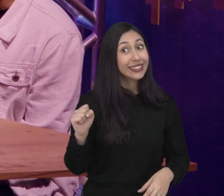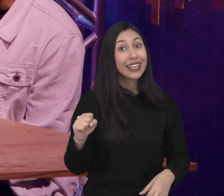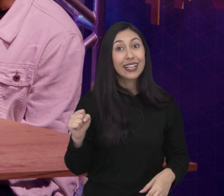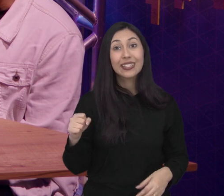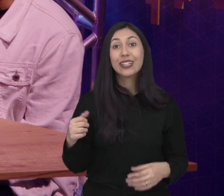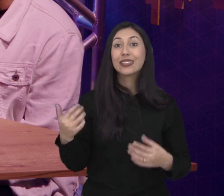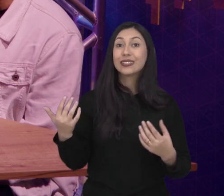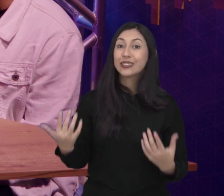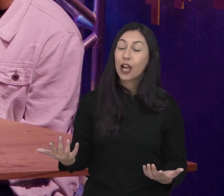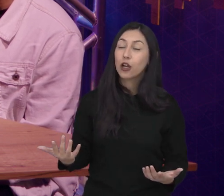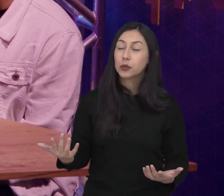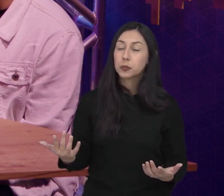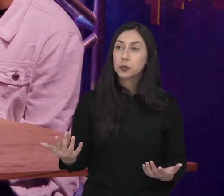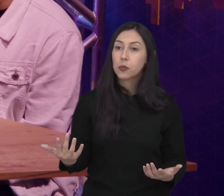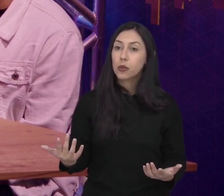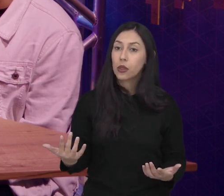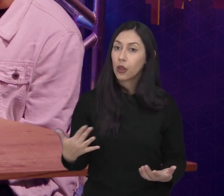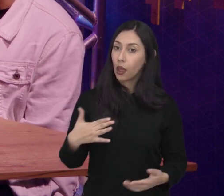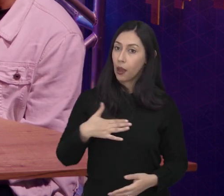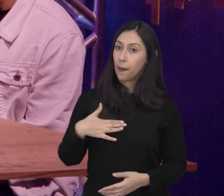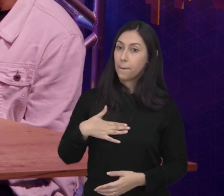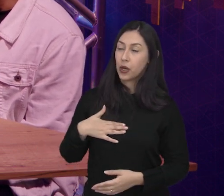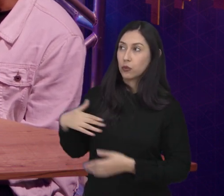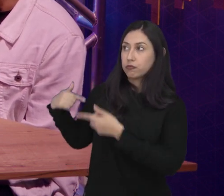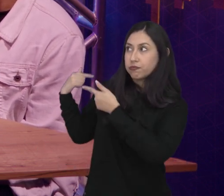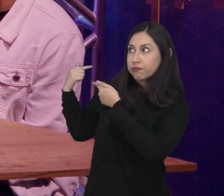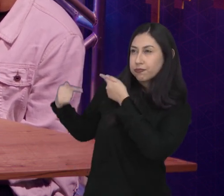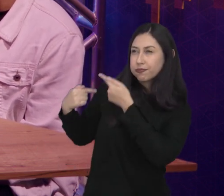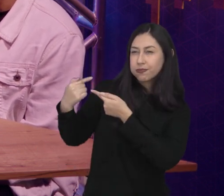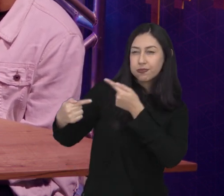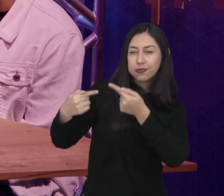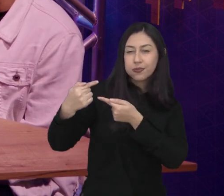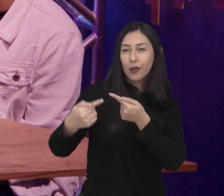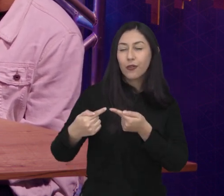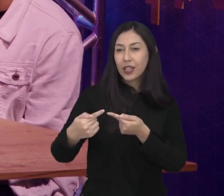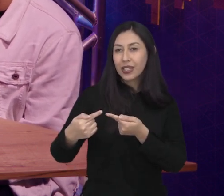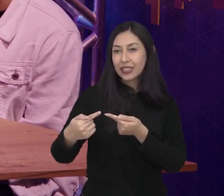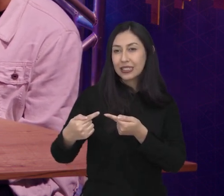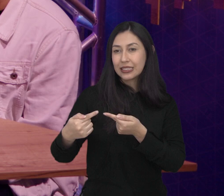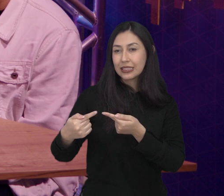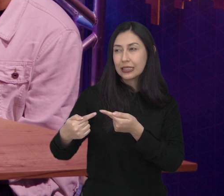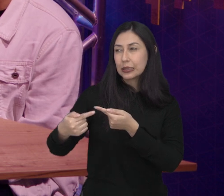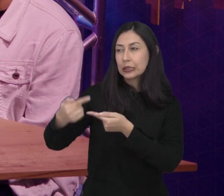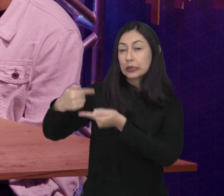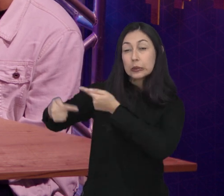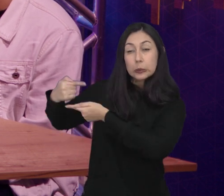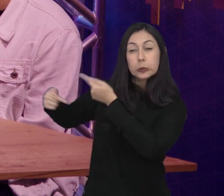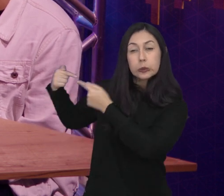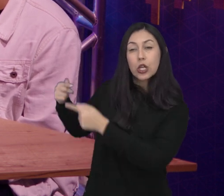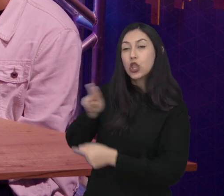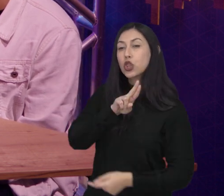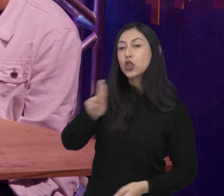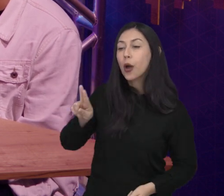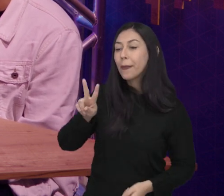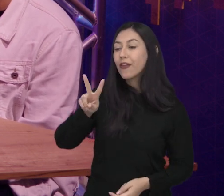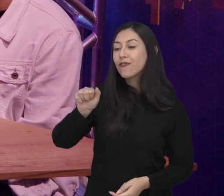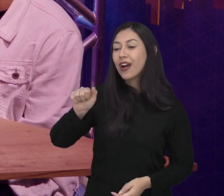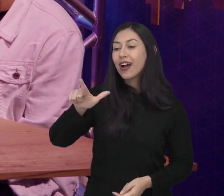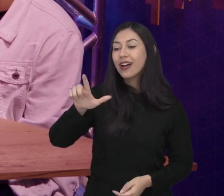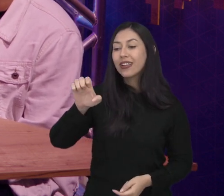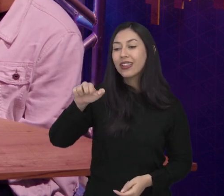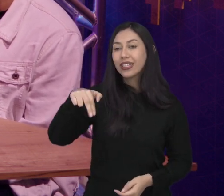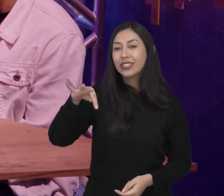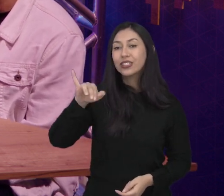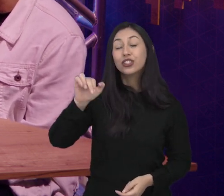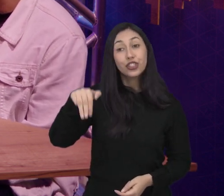brasileiros. E o meu familiar que veio, que é o meu tataravô, Valentim Strasser,